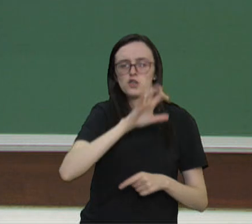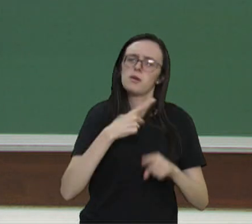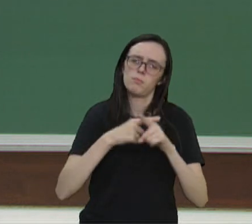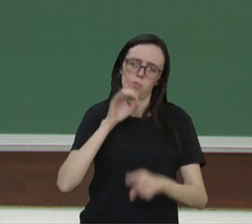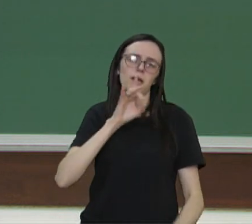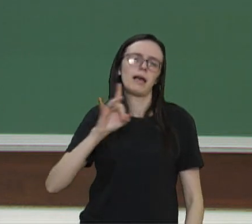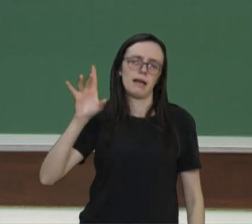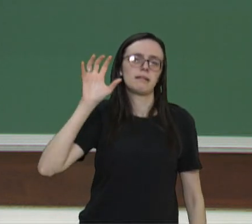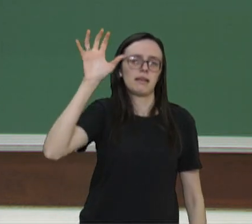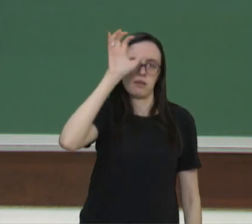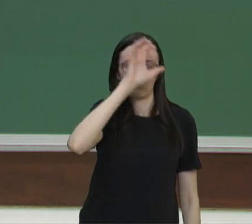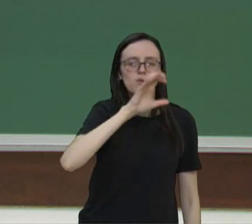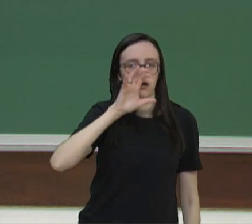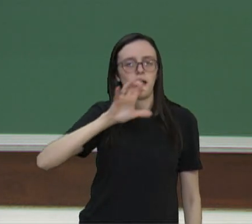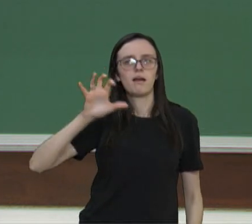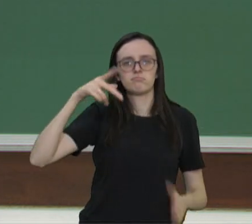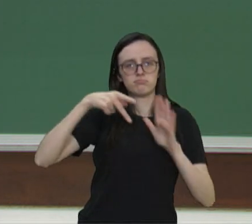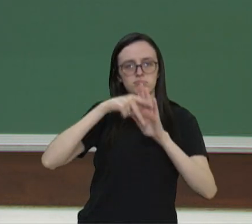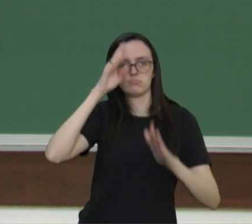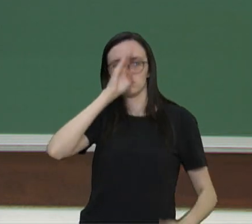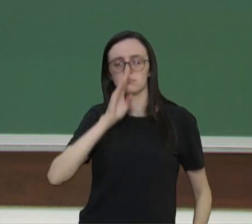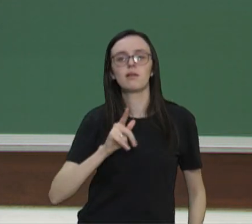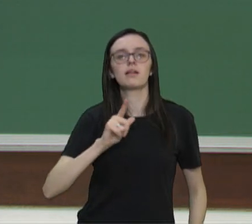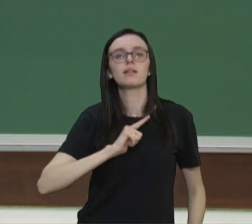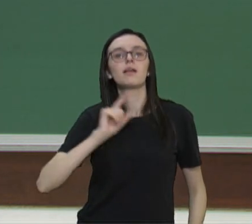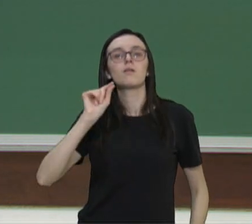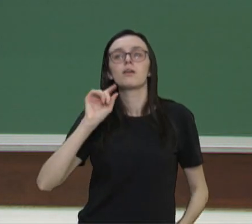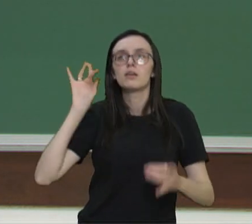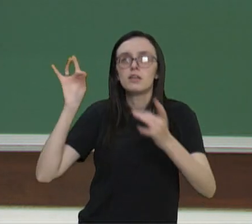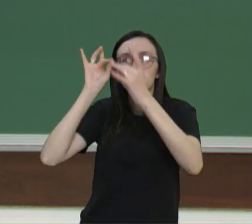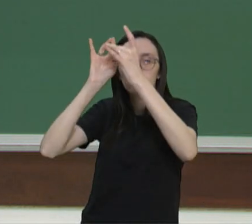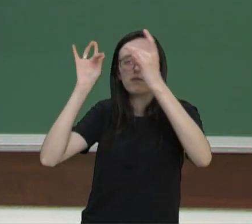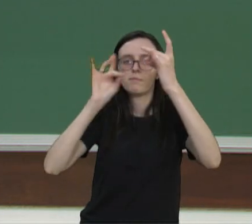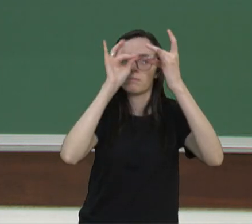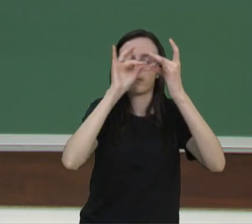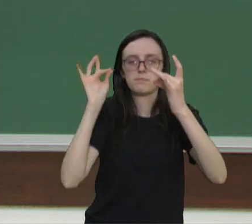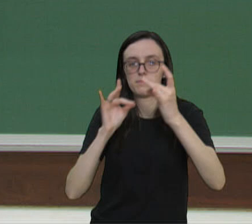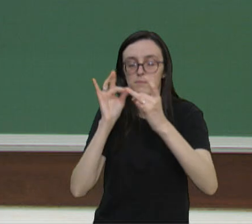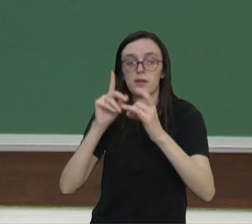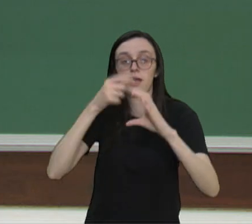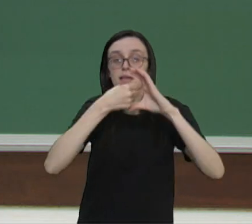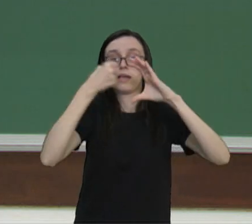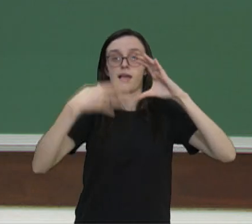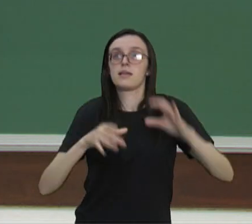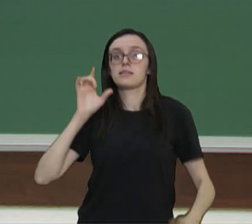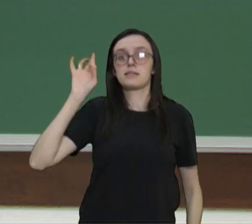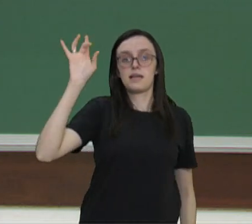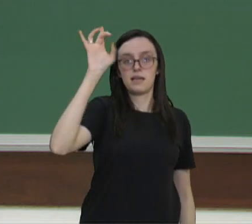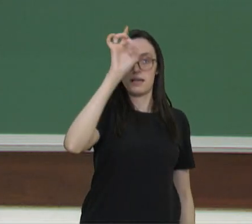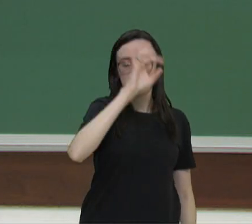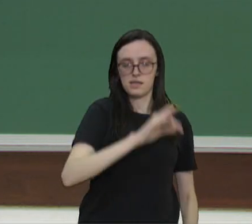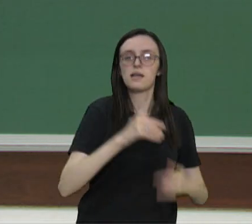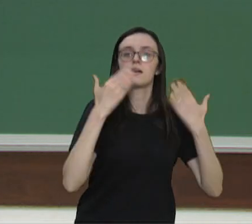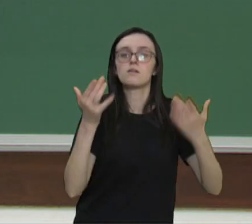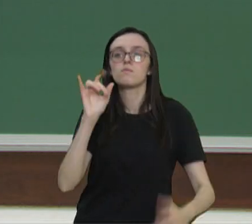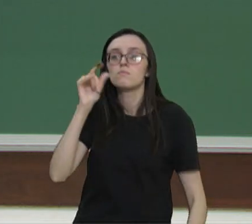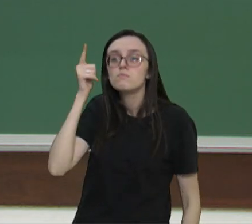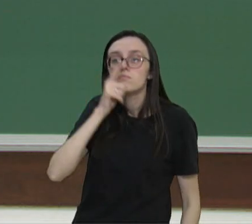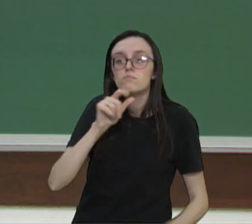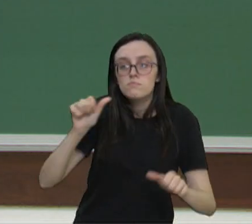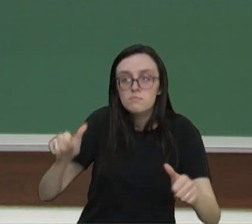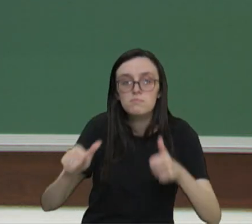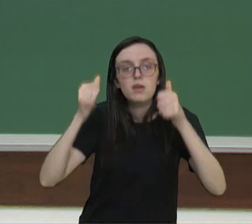cada região, cada área do Brasil tem as suas especificidades, as suas características específicas. Então, para que haja uma